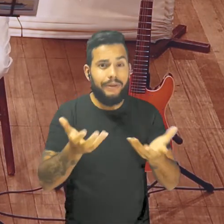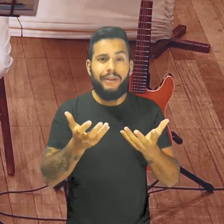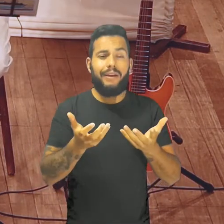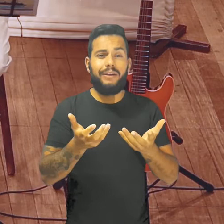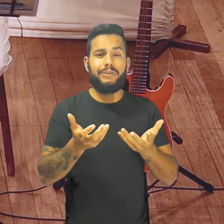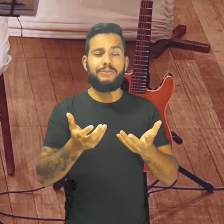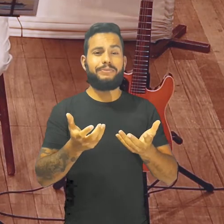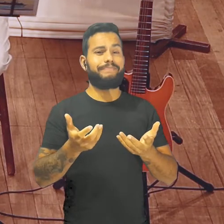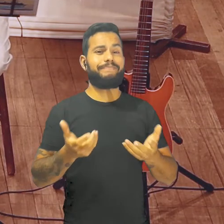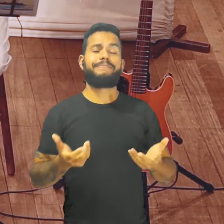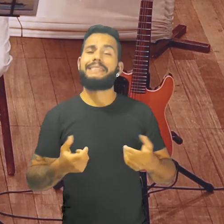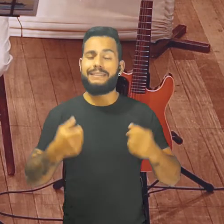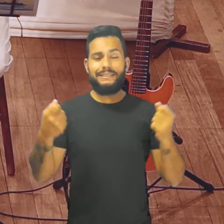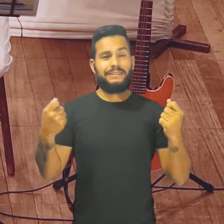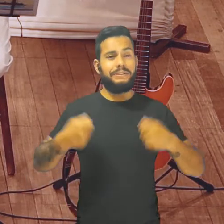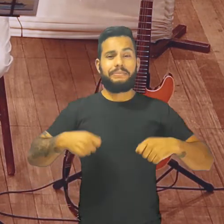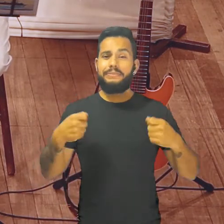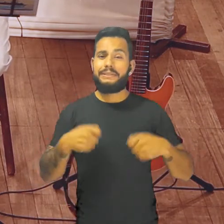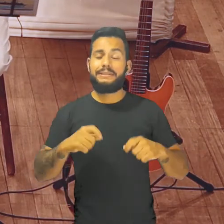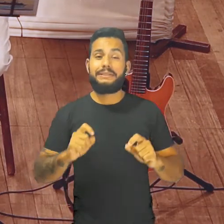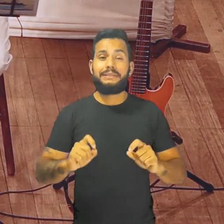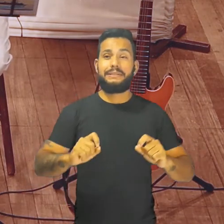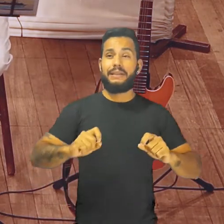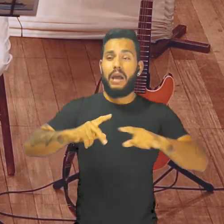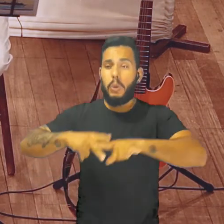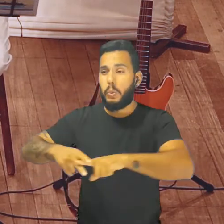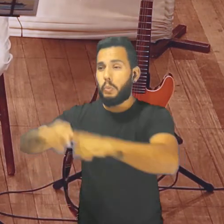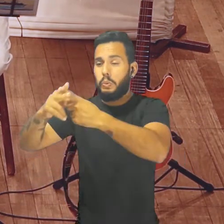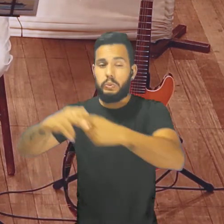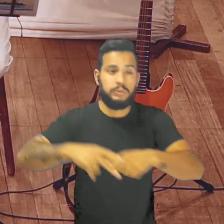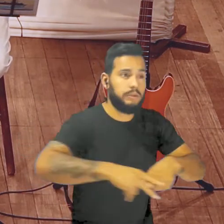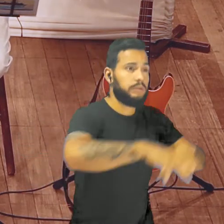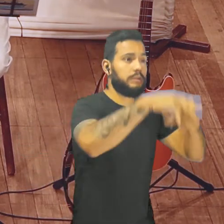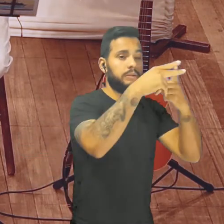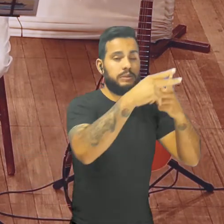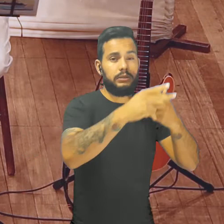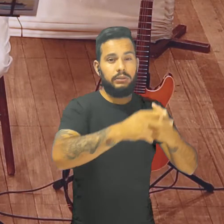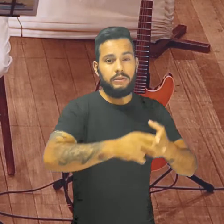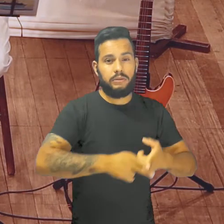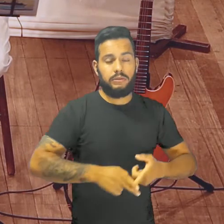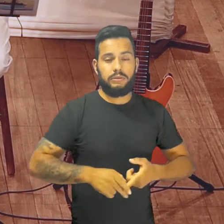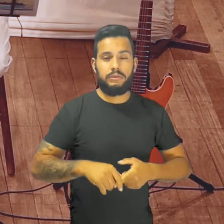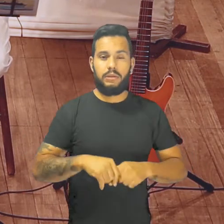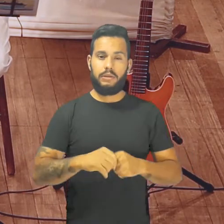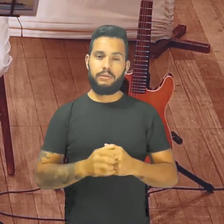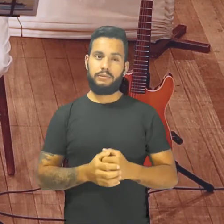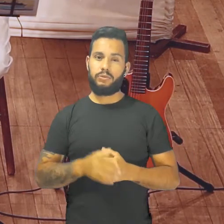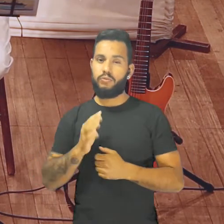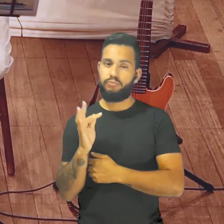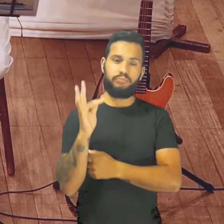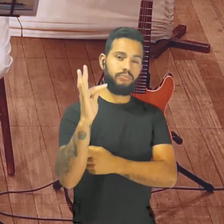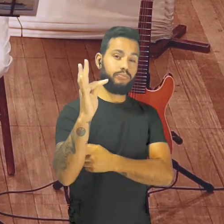beber. Há tanto que se caprichar pra voltarmos a achar.